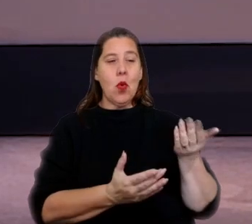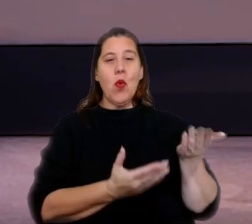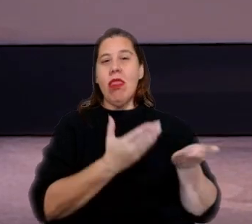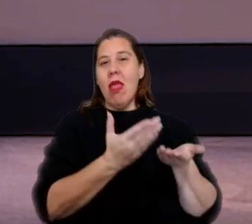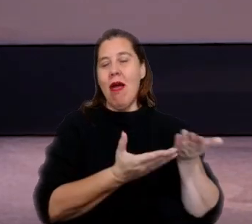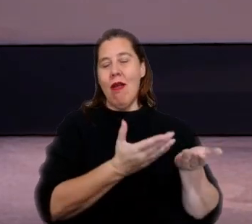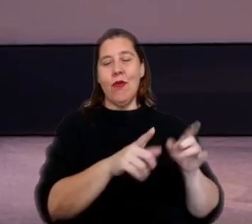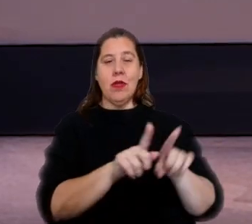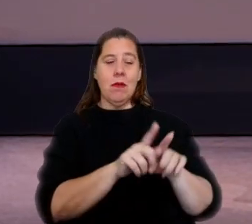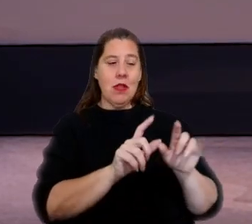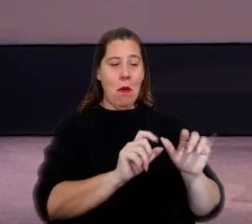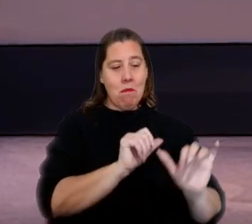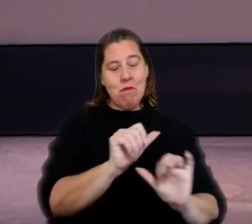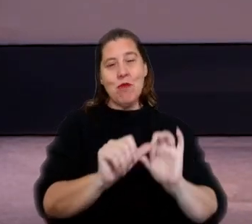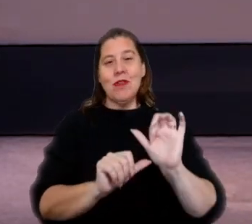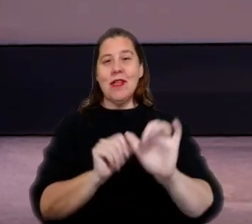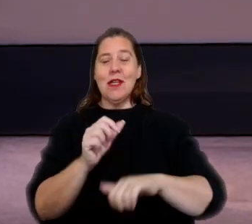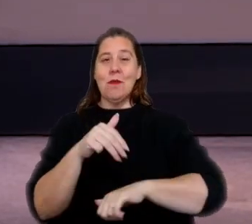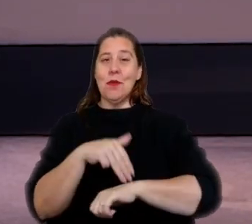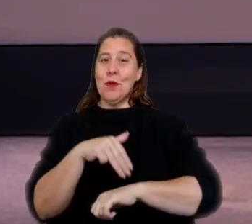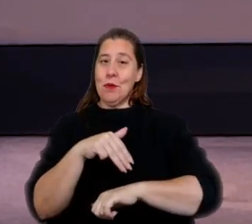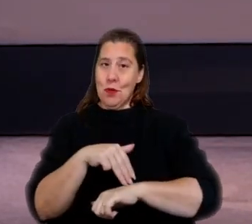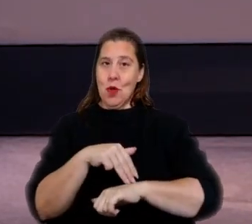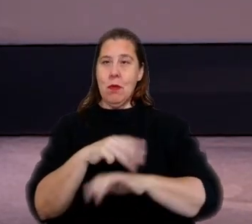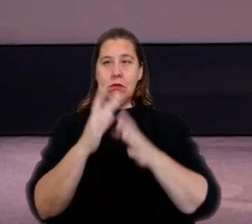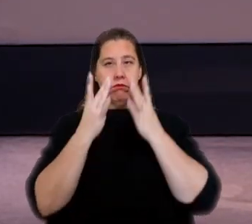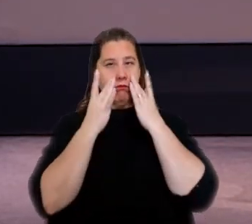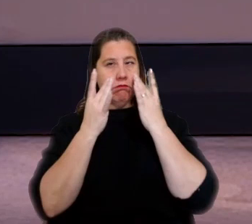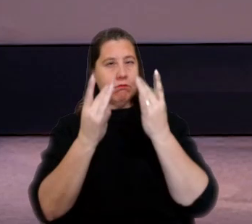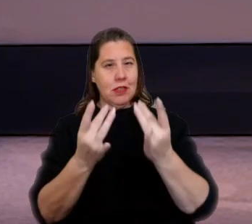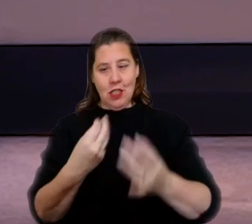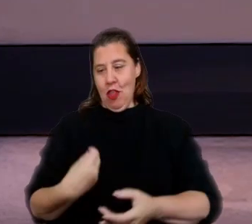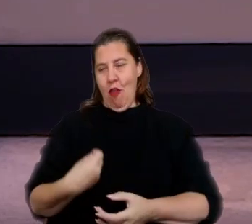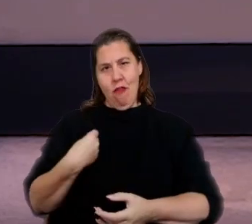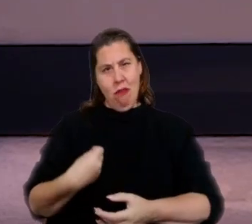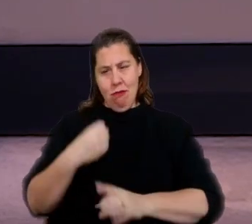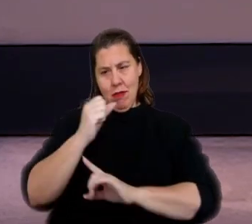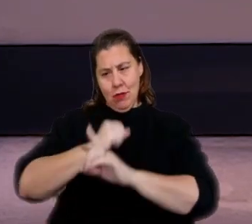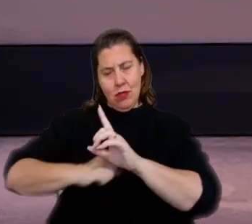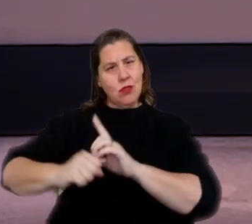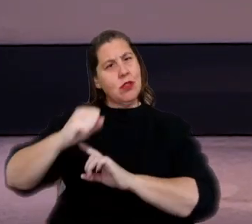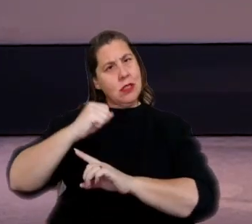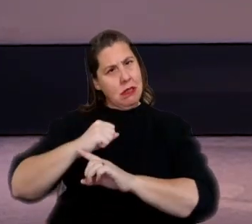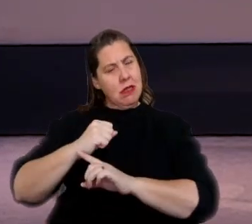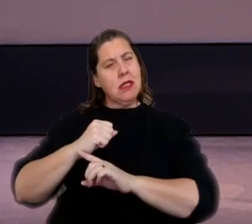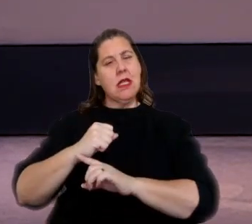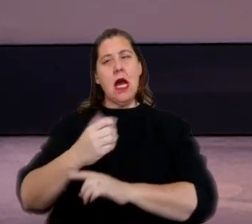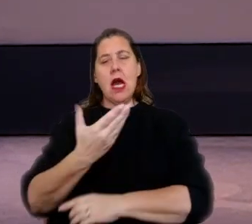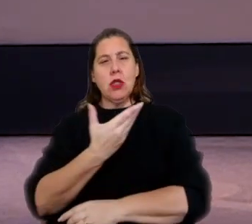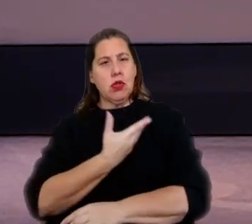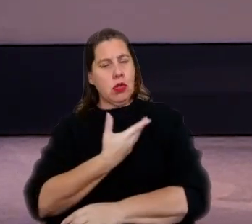próximo, muito cuidado, e fazer uma passagem para um momento de se ligar na vida mais social, na